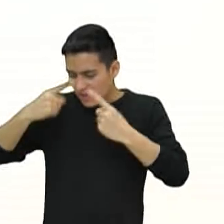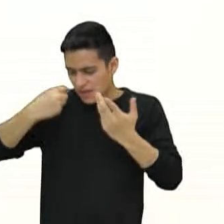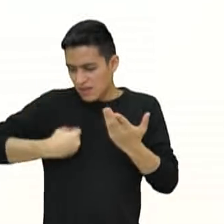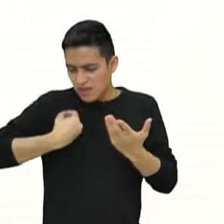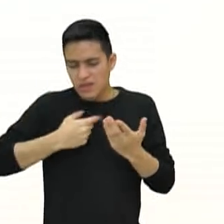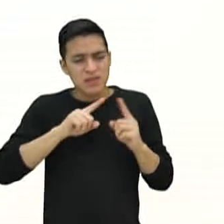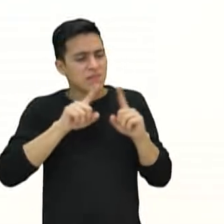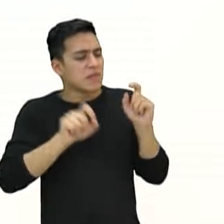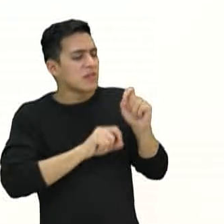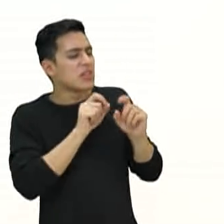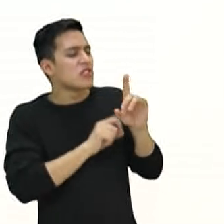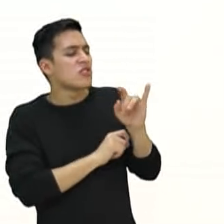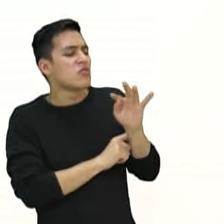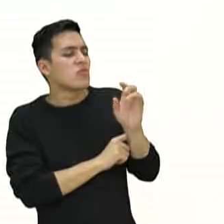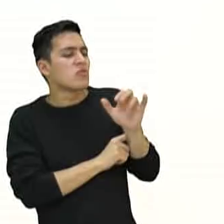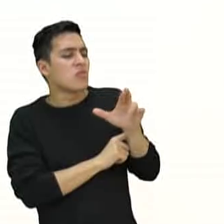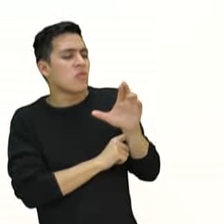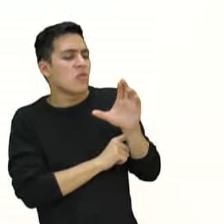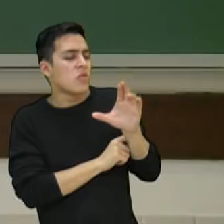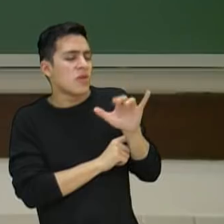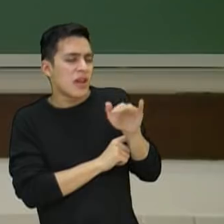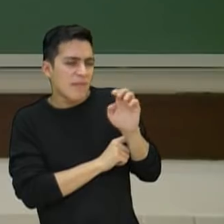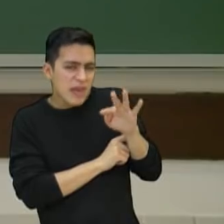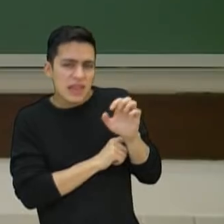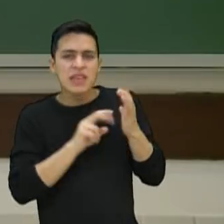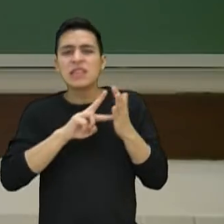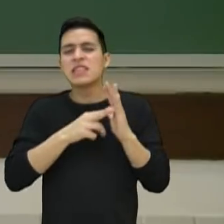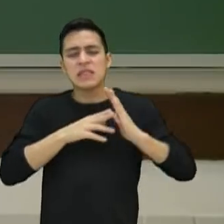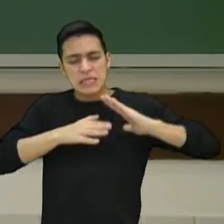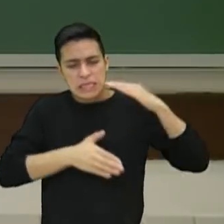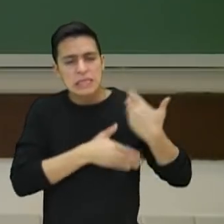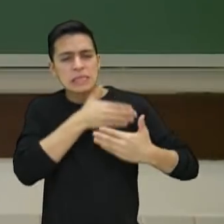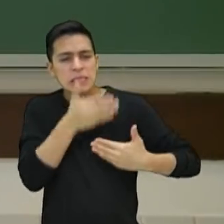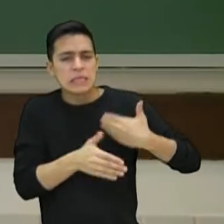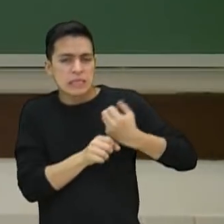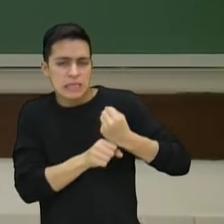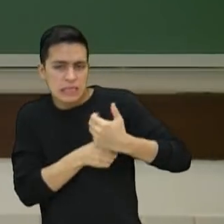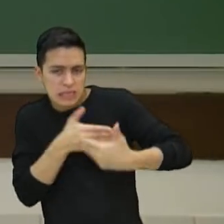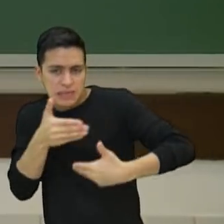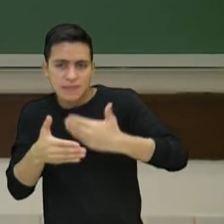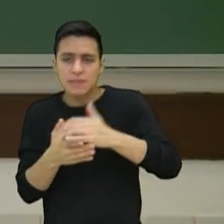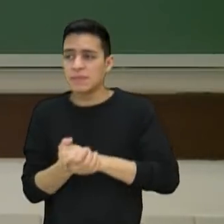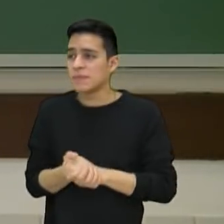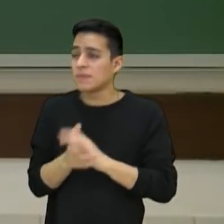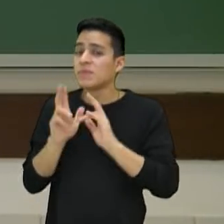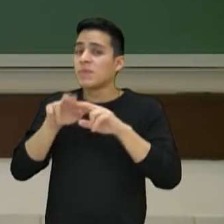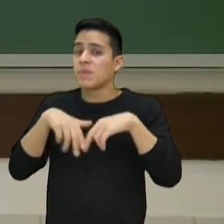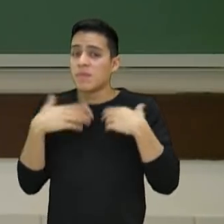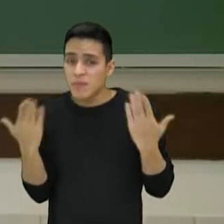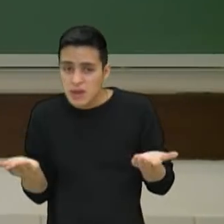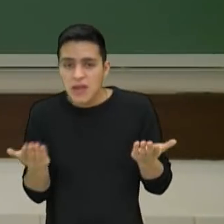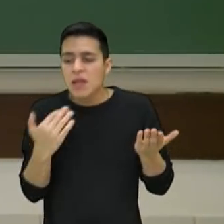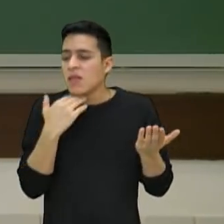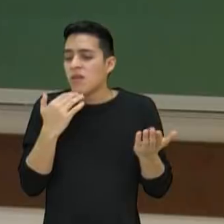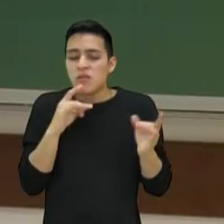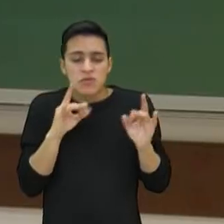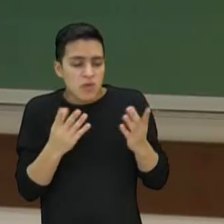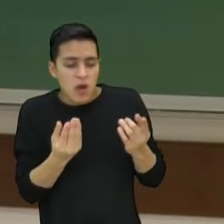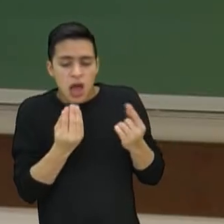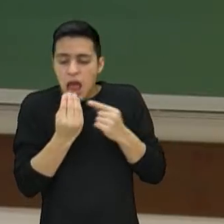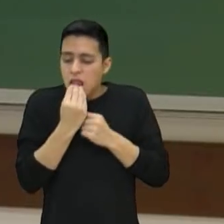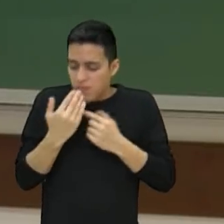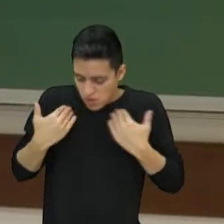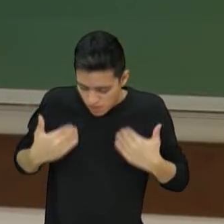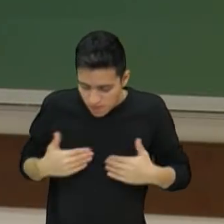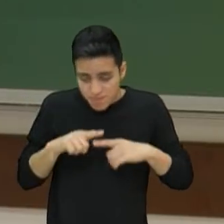Professor, o que é diuturnamente? Aquilo que vive por muito tempo, né? Longevidade. É por isso que não basta dar alimento apenas ao corpo,